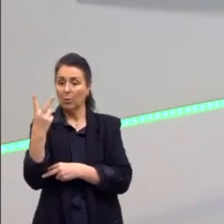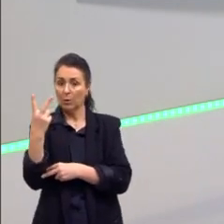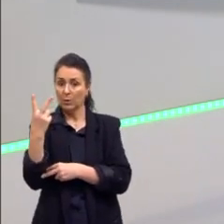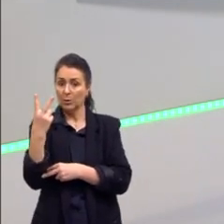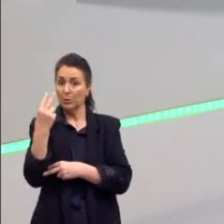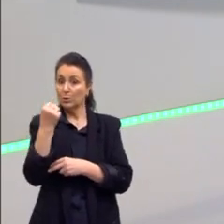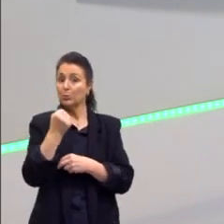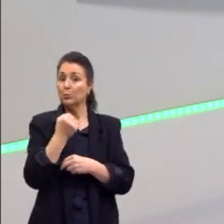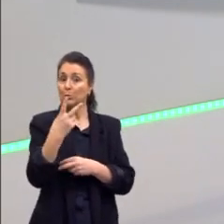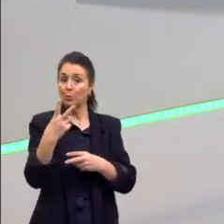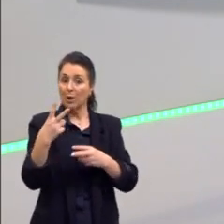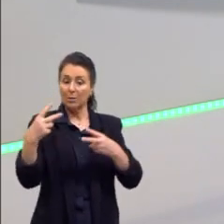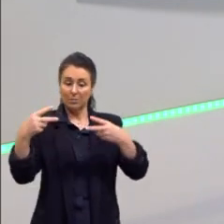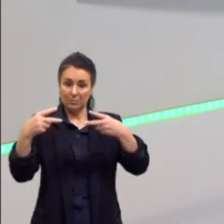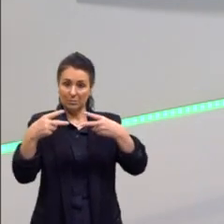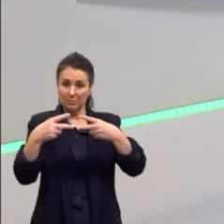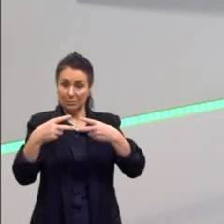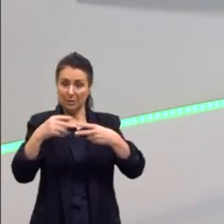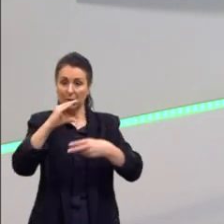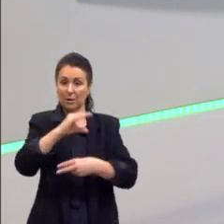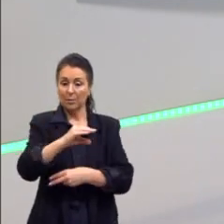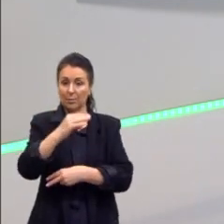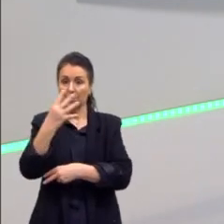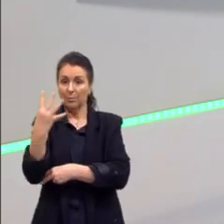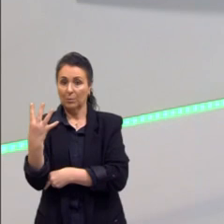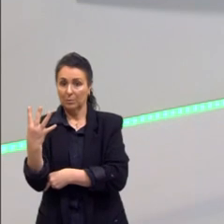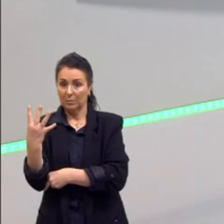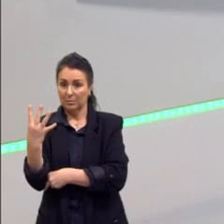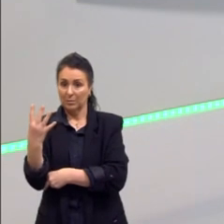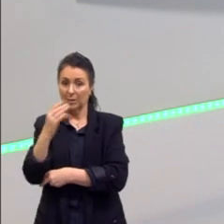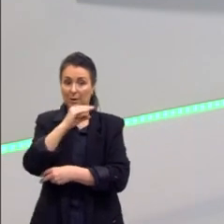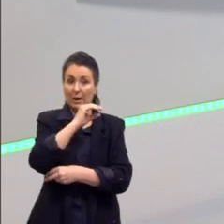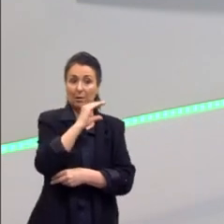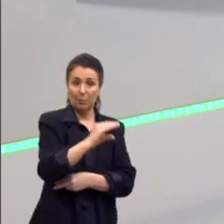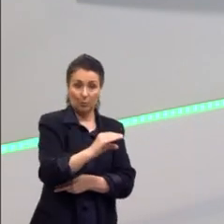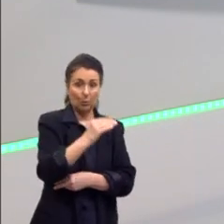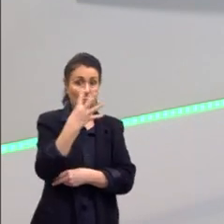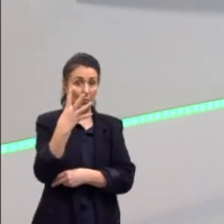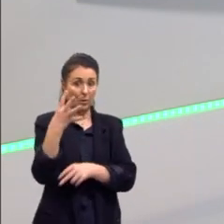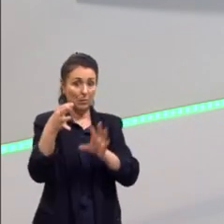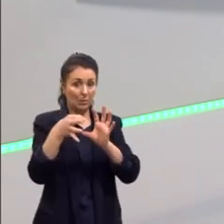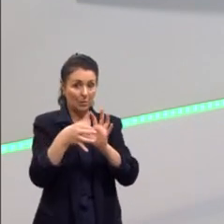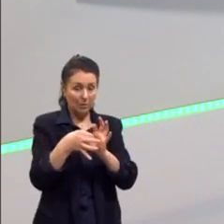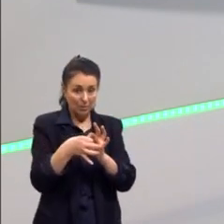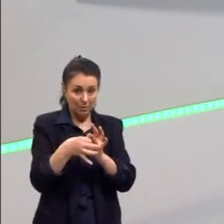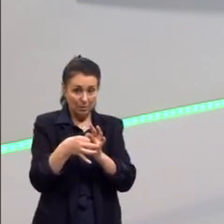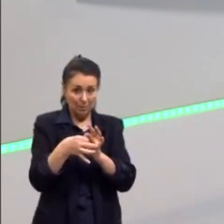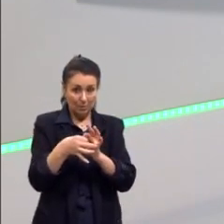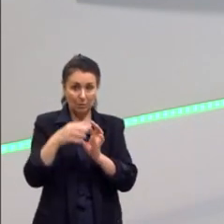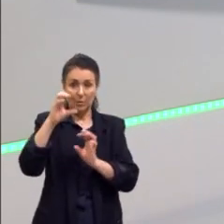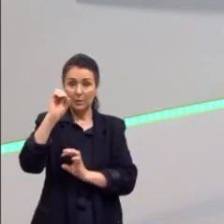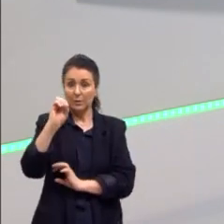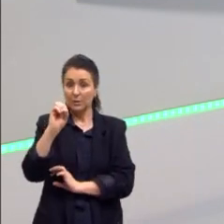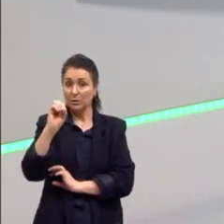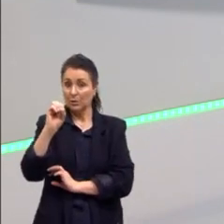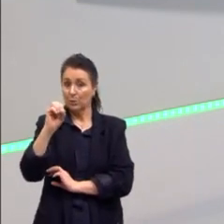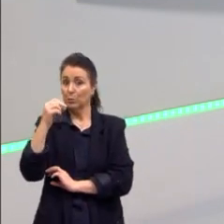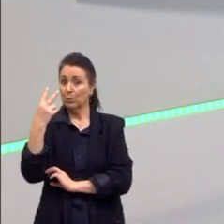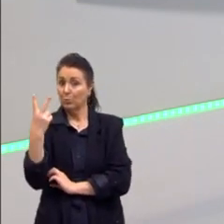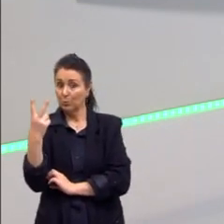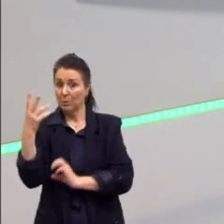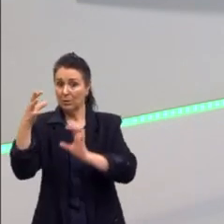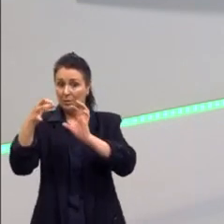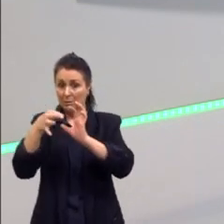fazer duas ligações o carbono 4 né isso a gente já tem que ser bem delimitado bem certinho já a já tem que estar na ponta da língua o